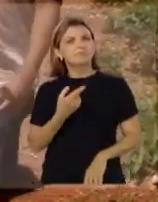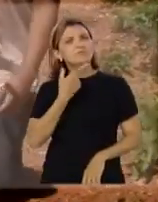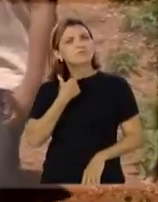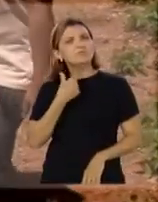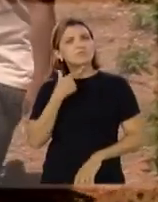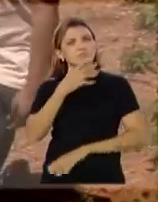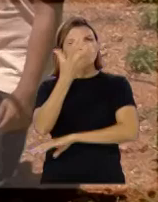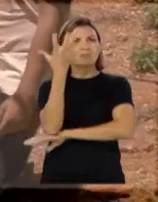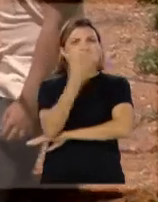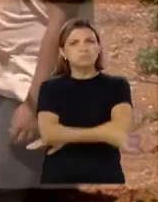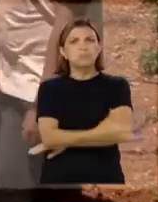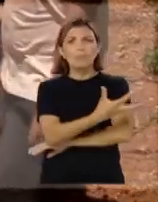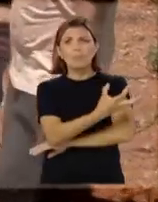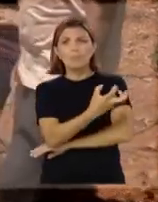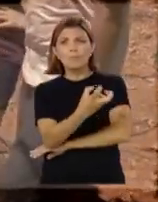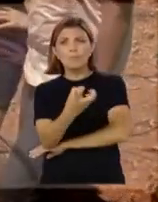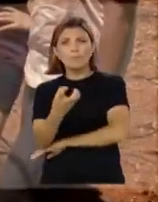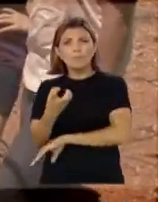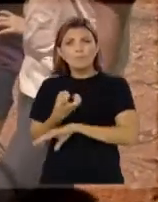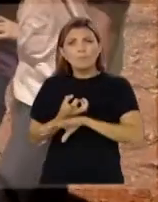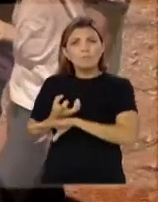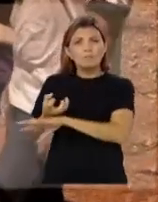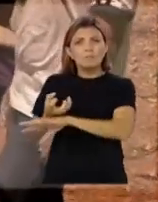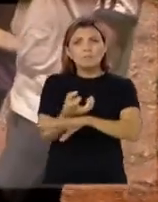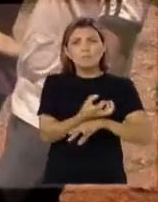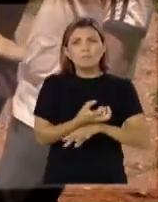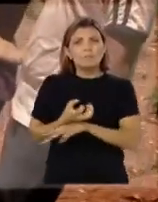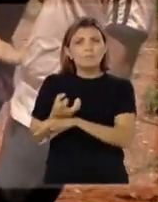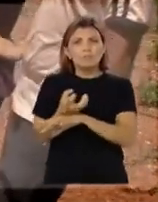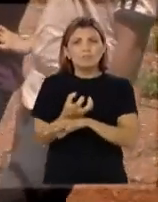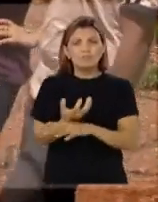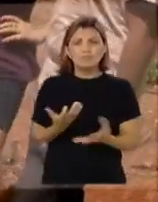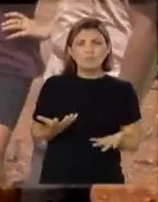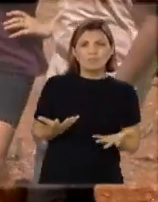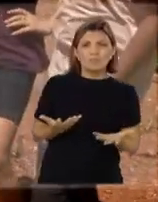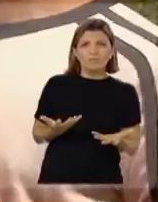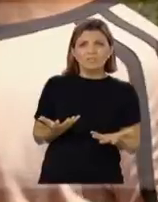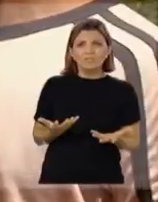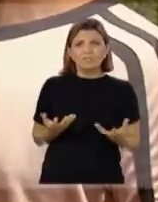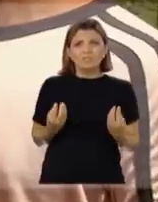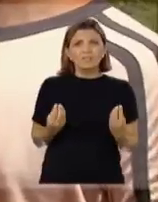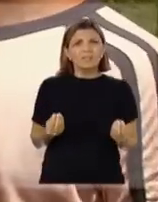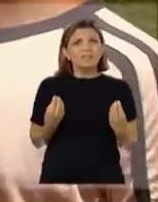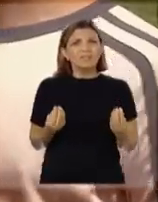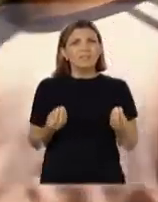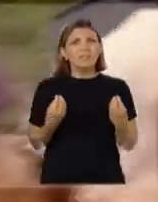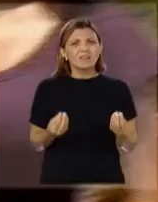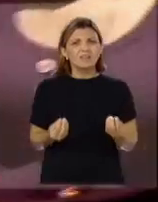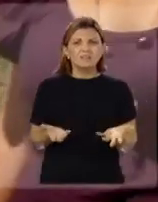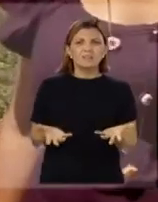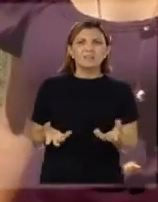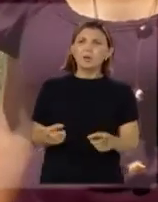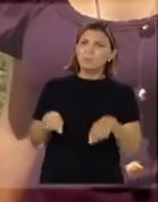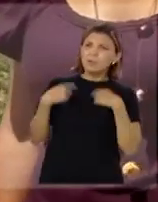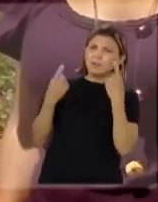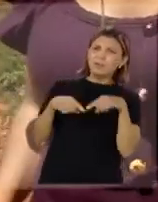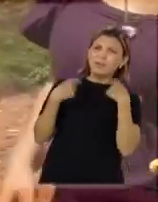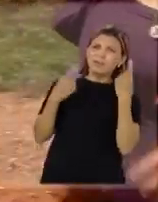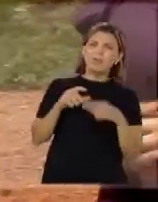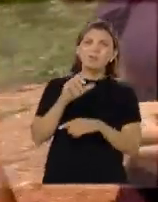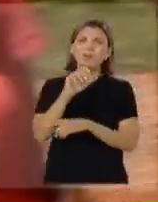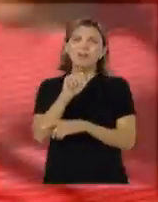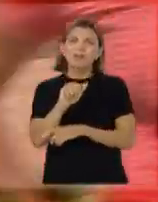Não, sério. Eu pensei que eu fosse encontrar na Caatinga tudo seco, assim, sabe? Meio pálido. Meio né? Pálido? Que poético, tá? Não me aperrei,